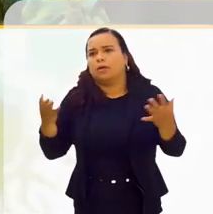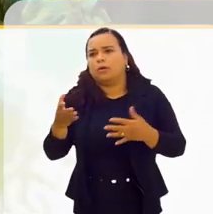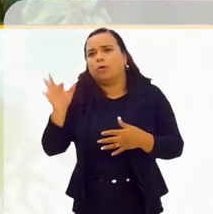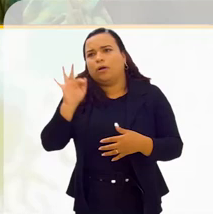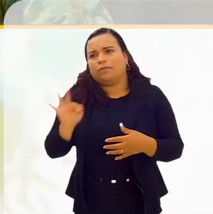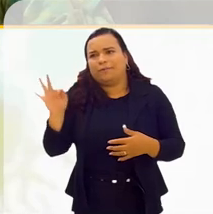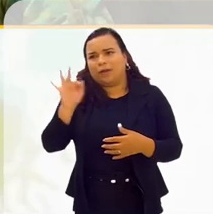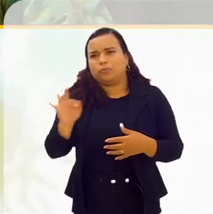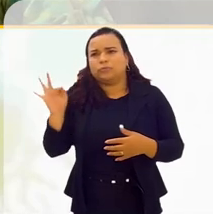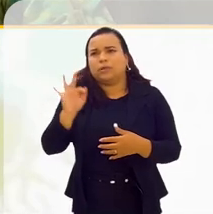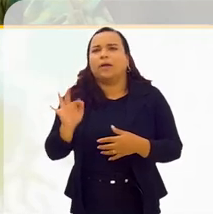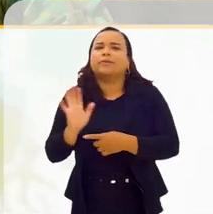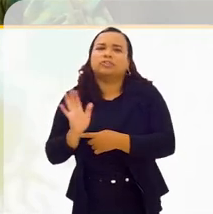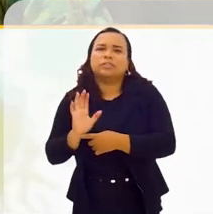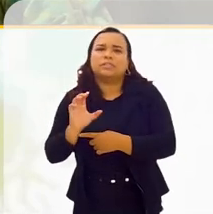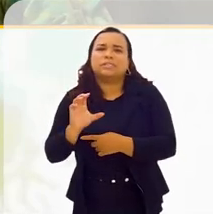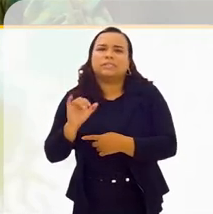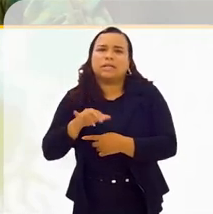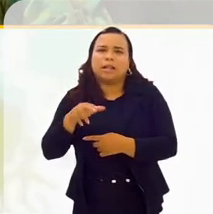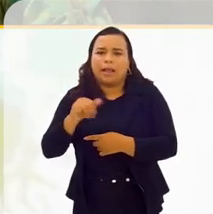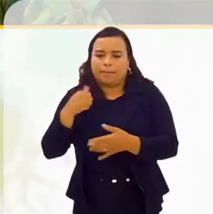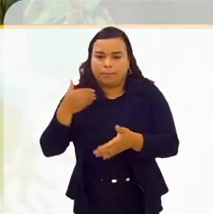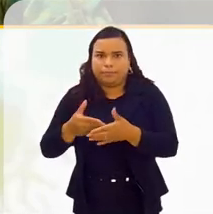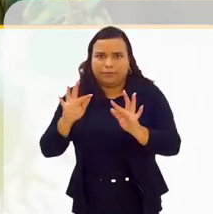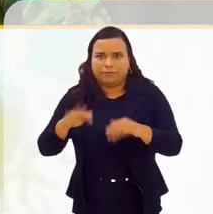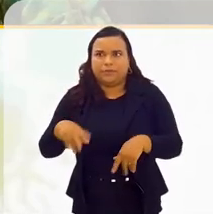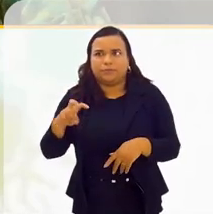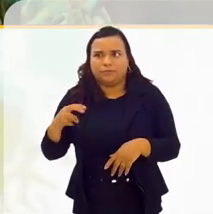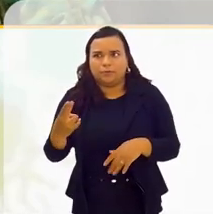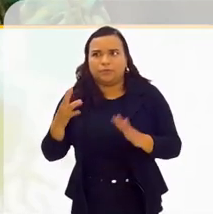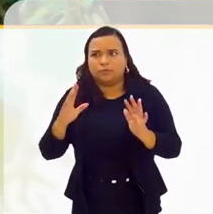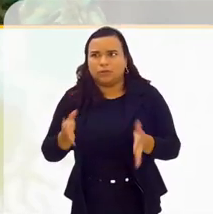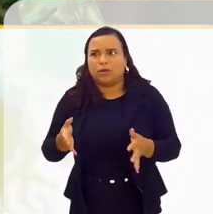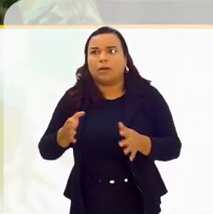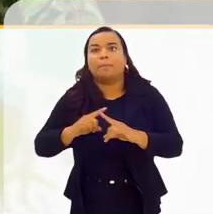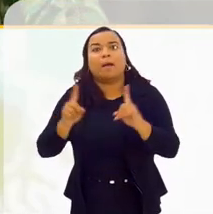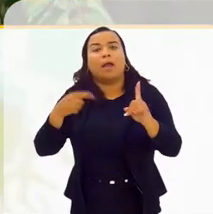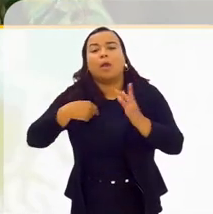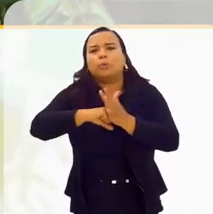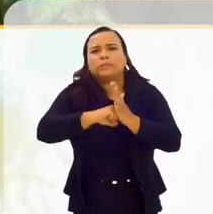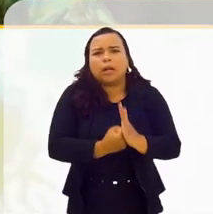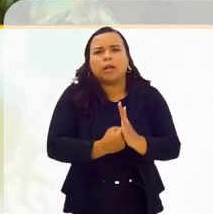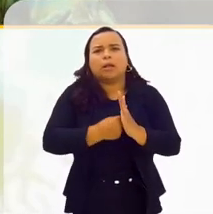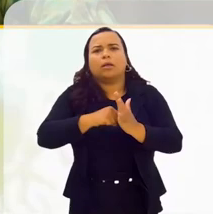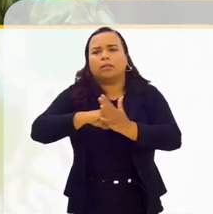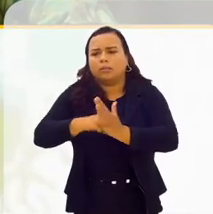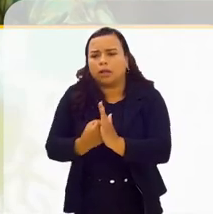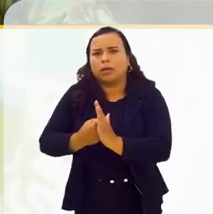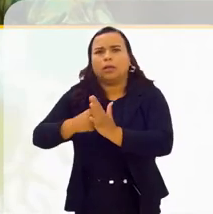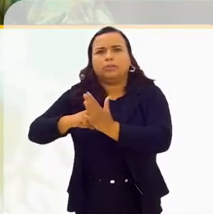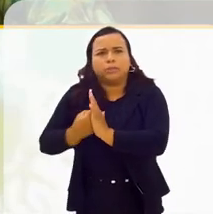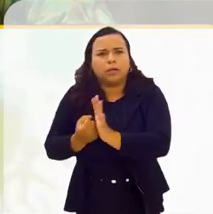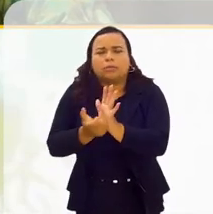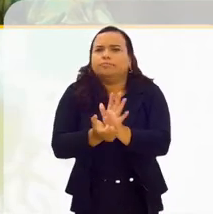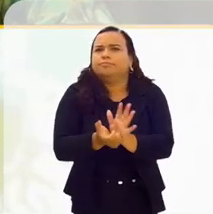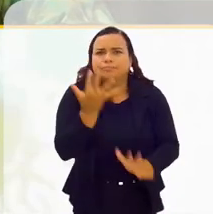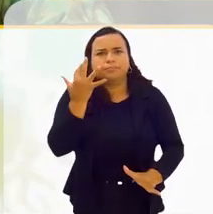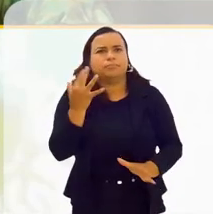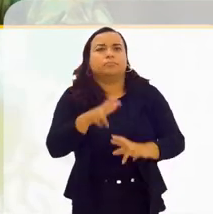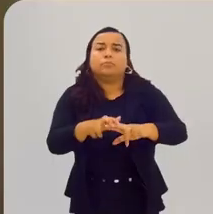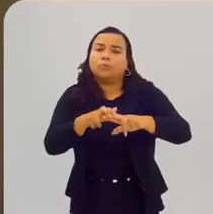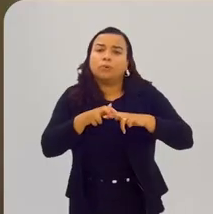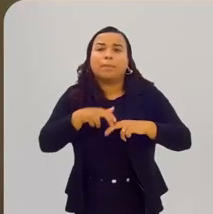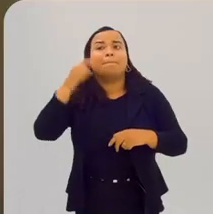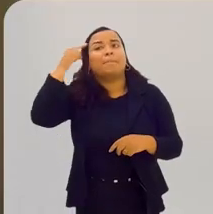agora tô na faculdade de cinema né Já tô na reta final mas já tranquei faculdade por isso